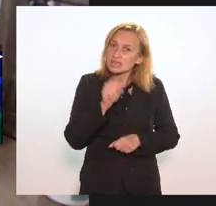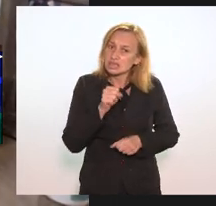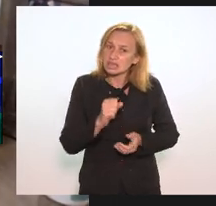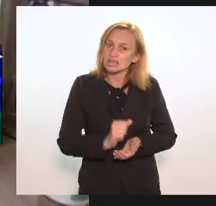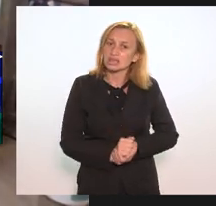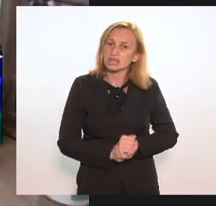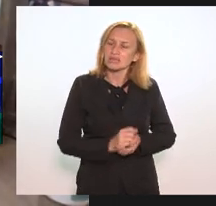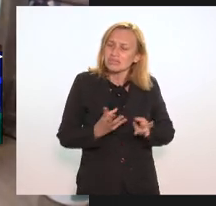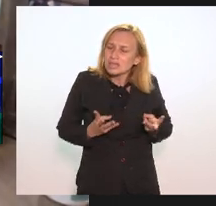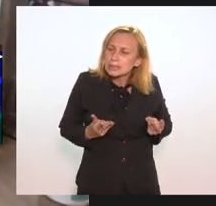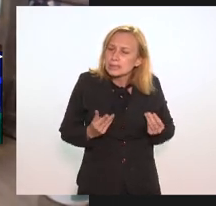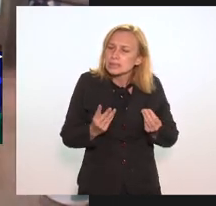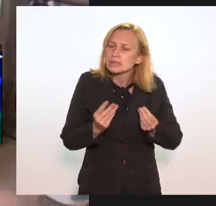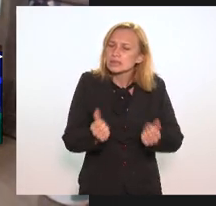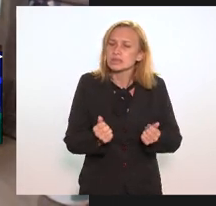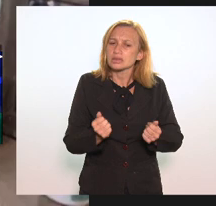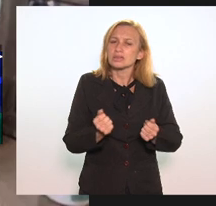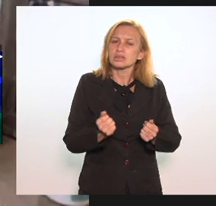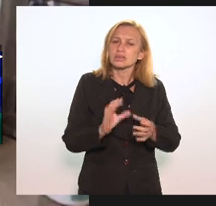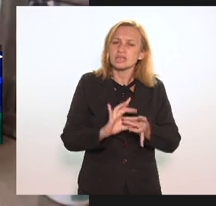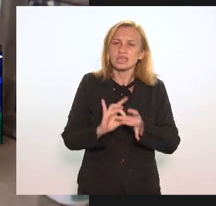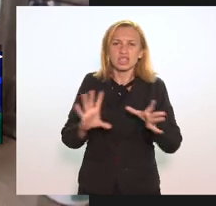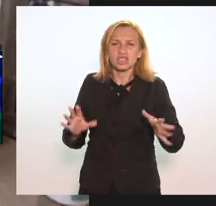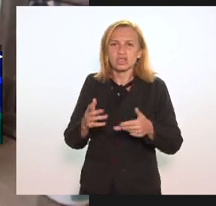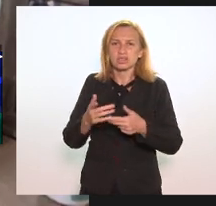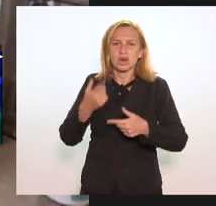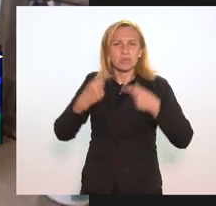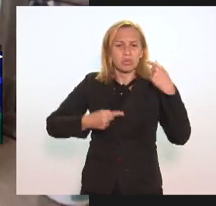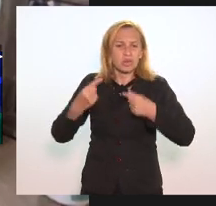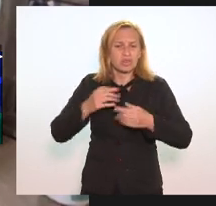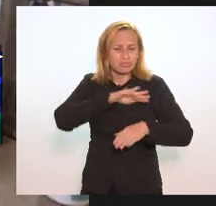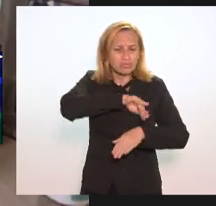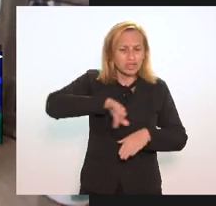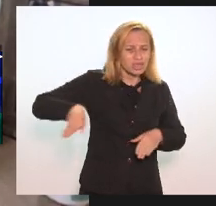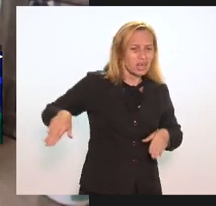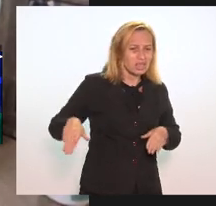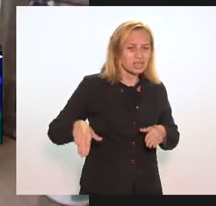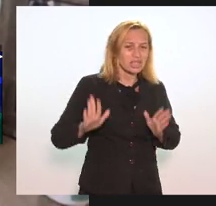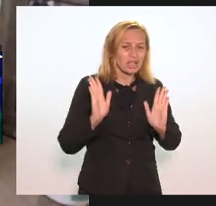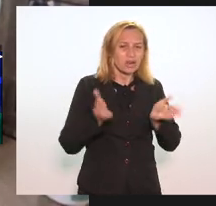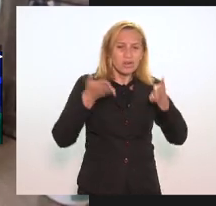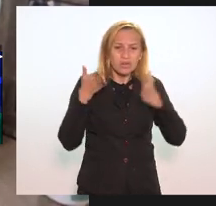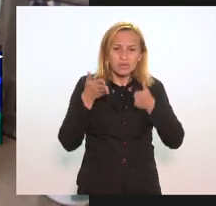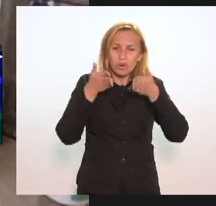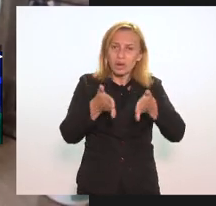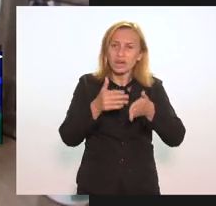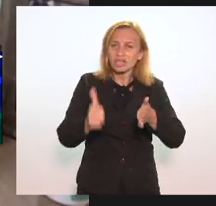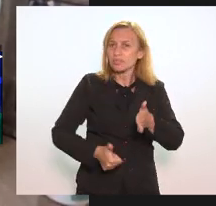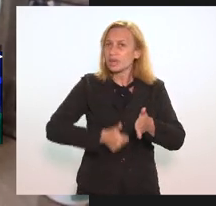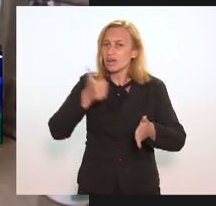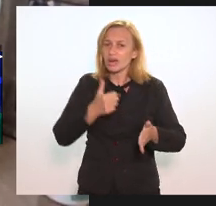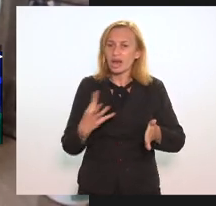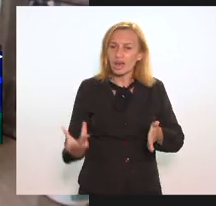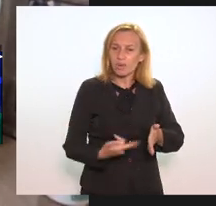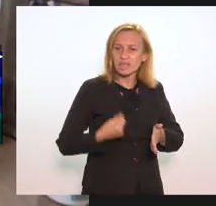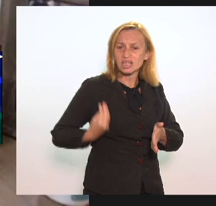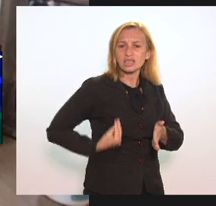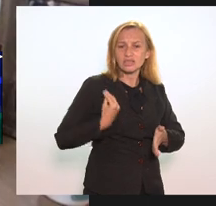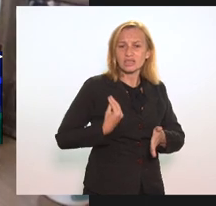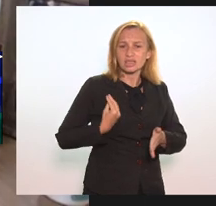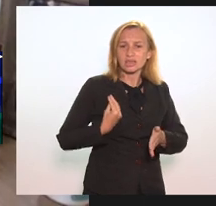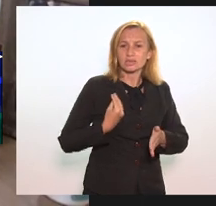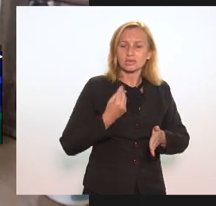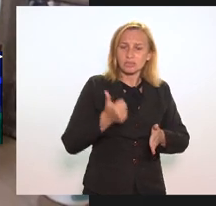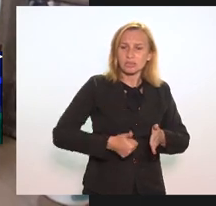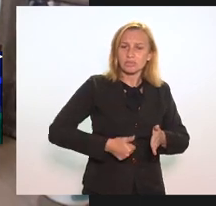com mais densidade Deixando as vaidade de lado e foi lançado nos debruçando em melhorar a qualidade de vida do nosso